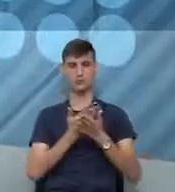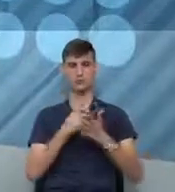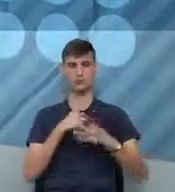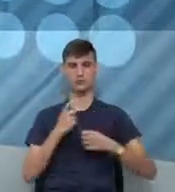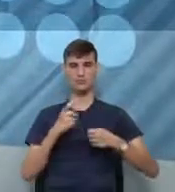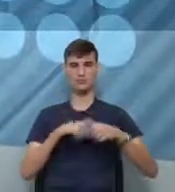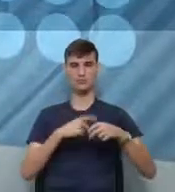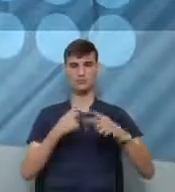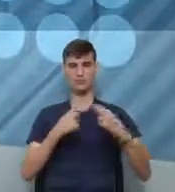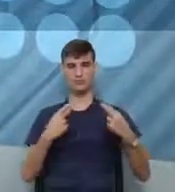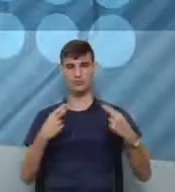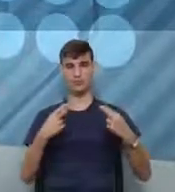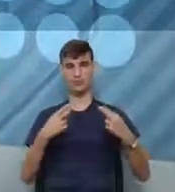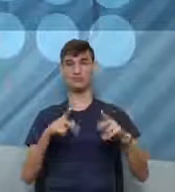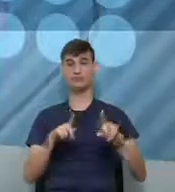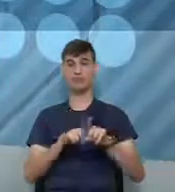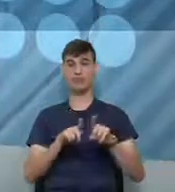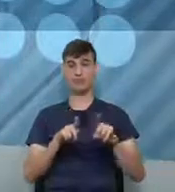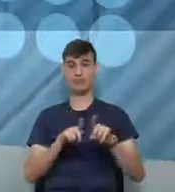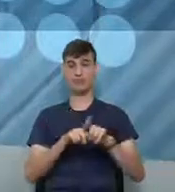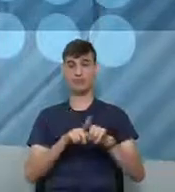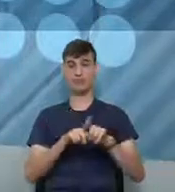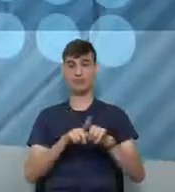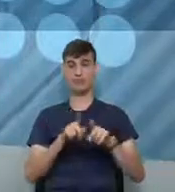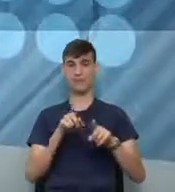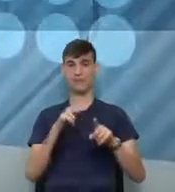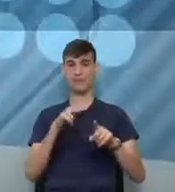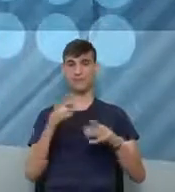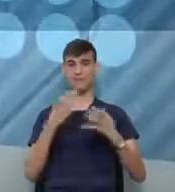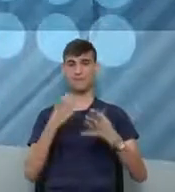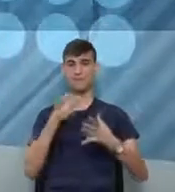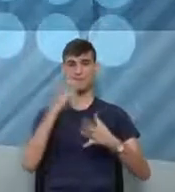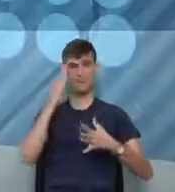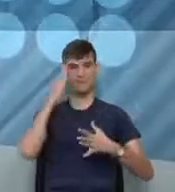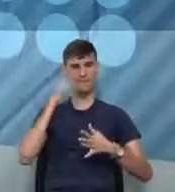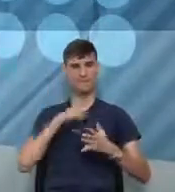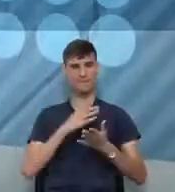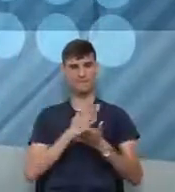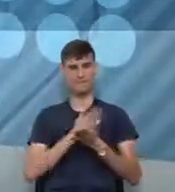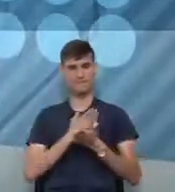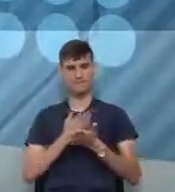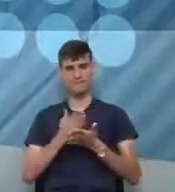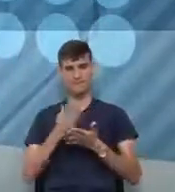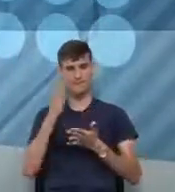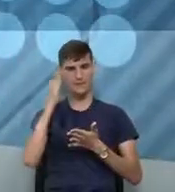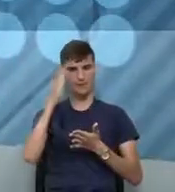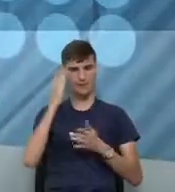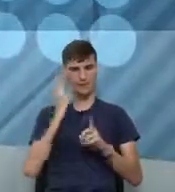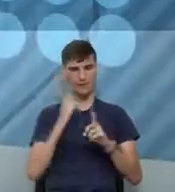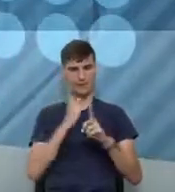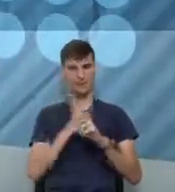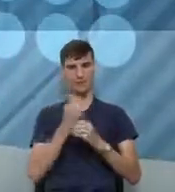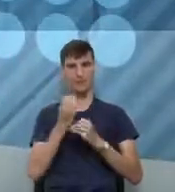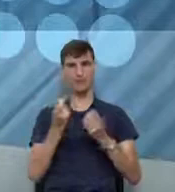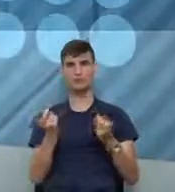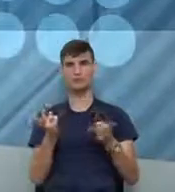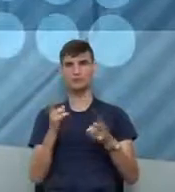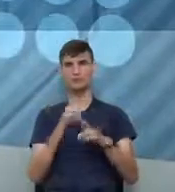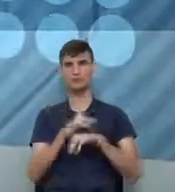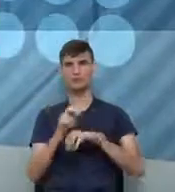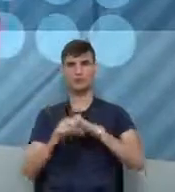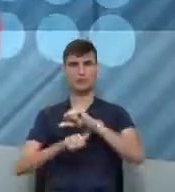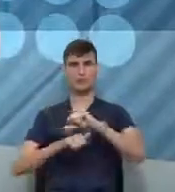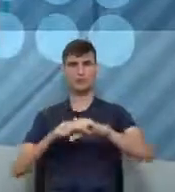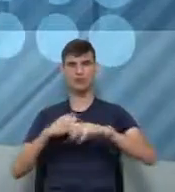esses conteúdos. Além disso, eu quero que você entenda, olhe para uma série, saiba identificar como substituir os